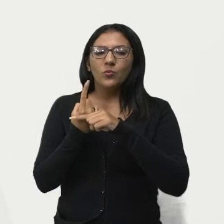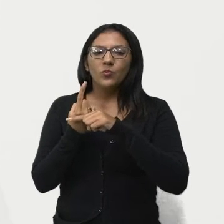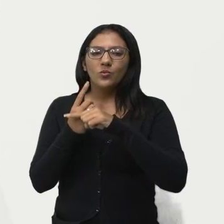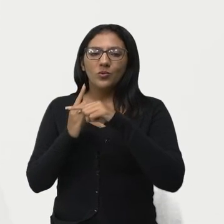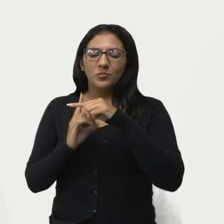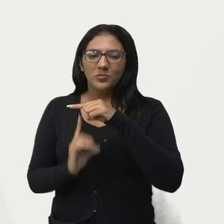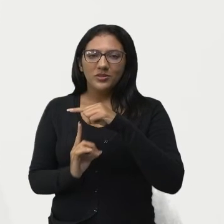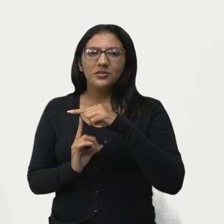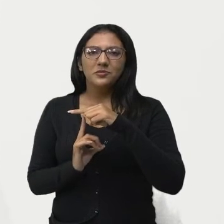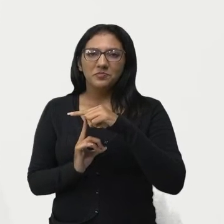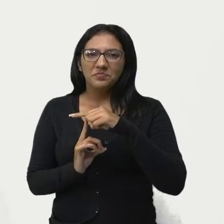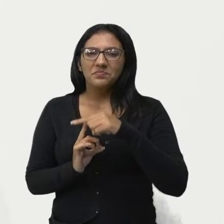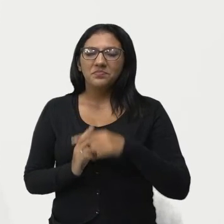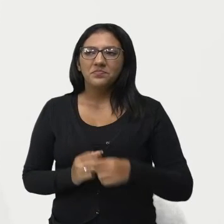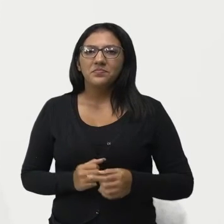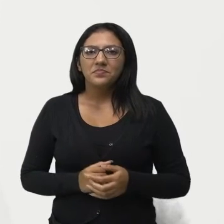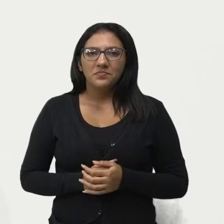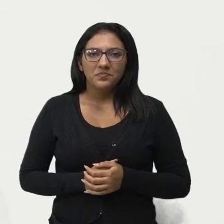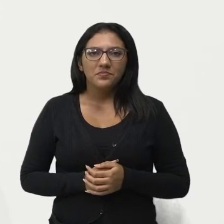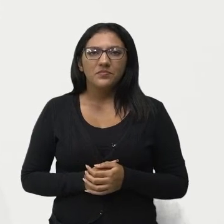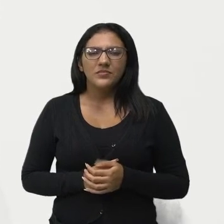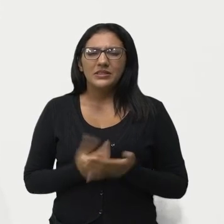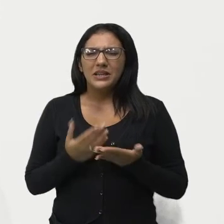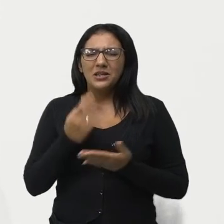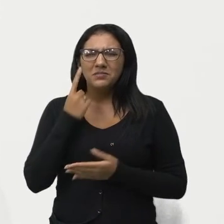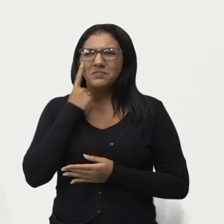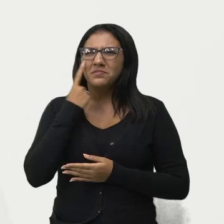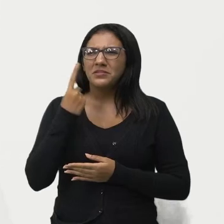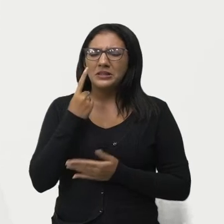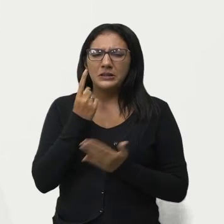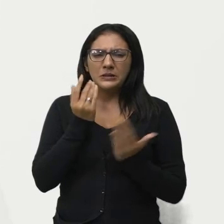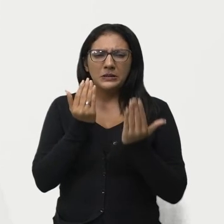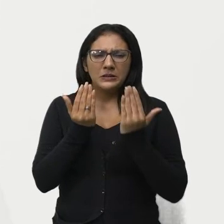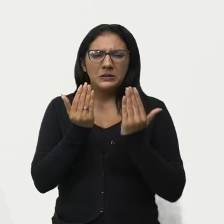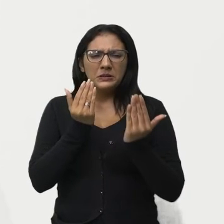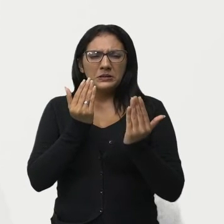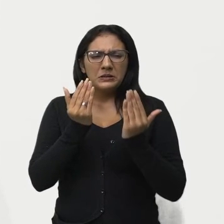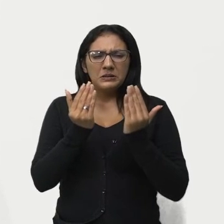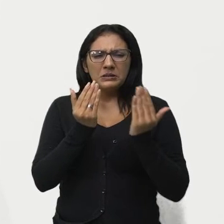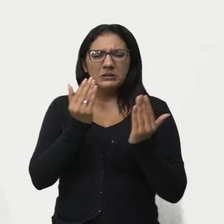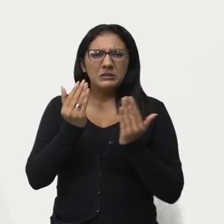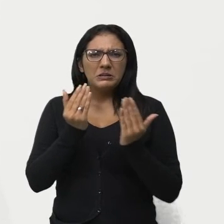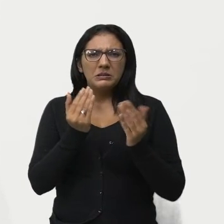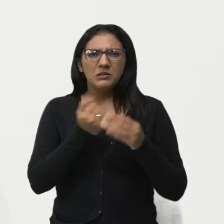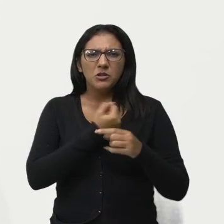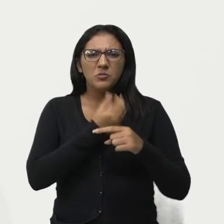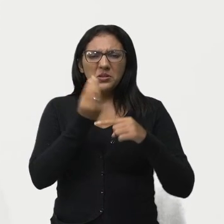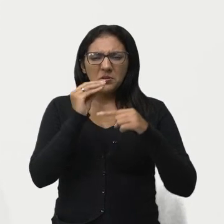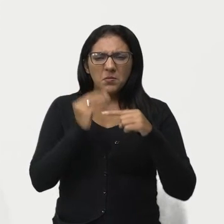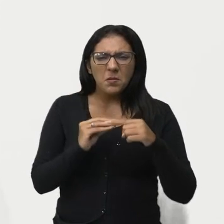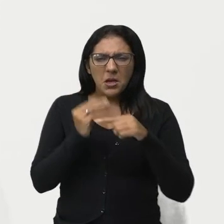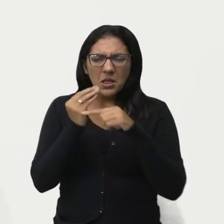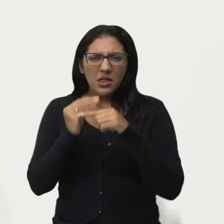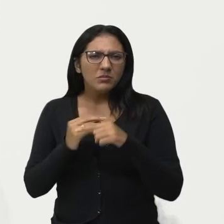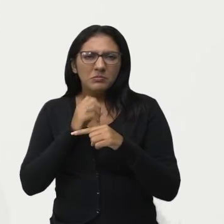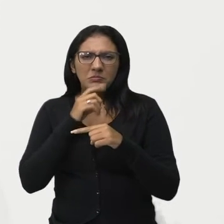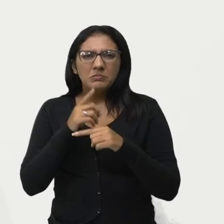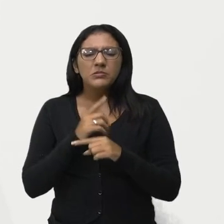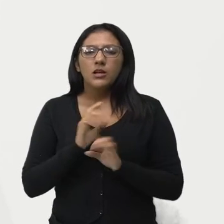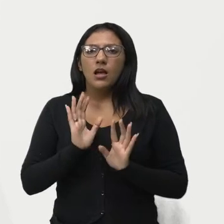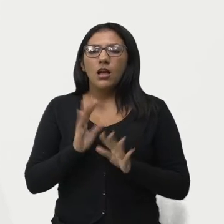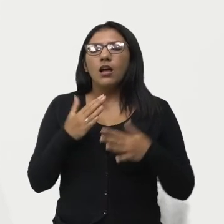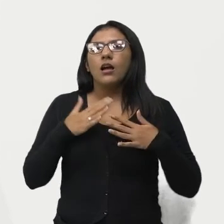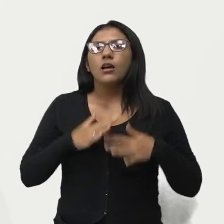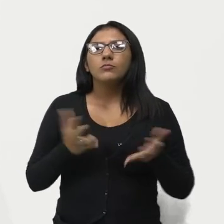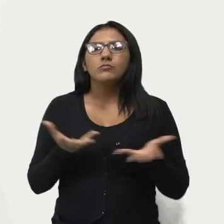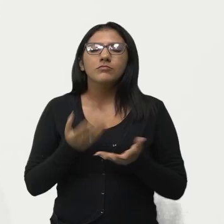outra razão, né? 1 sobre D. Você deve estar confuso aí porque nós temos aí fração de fração, né? Calma. A gente vai ver com exemplos como é